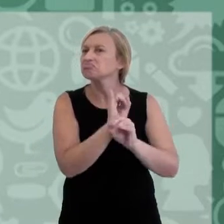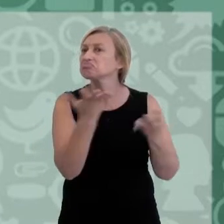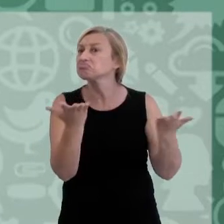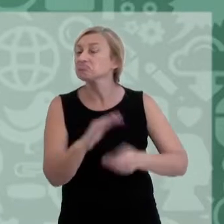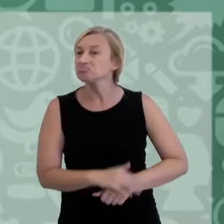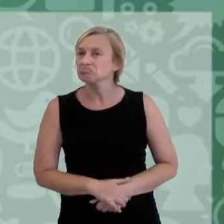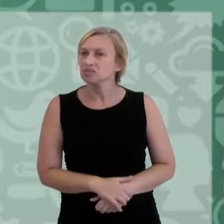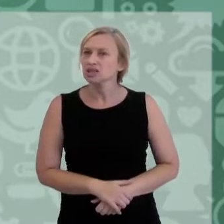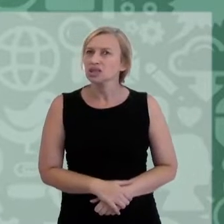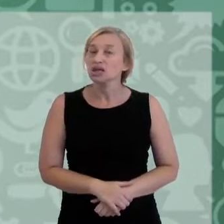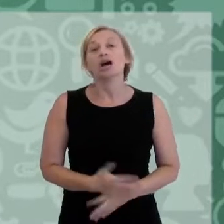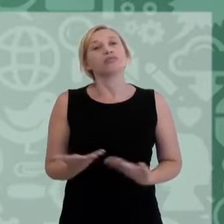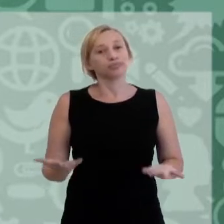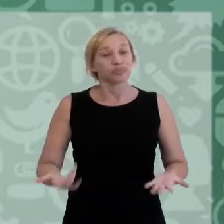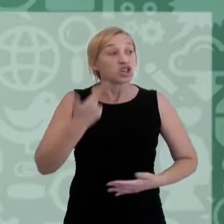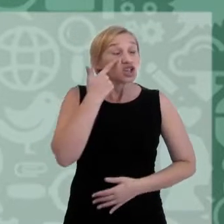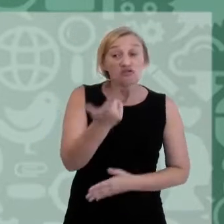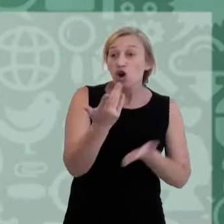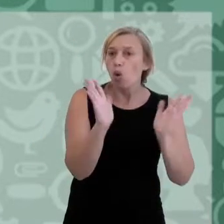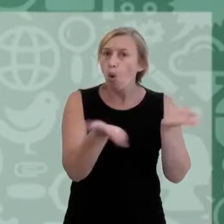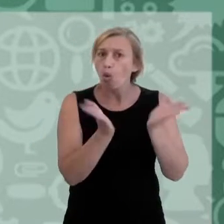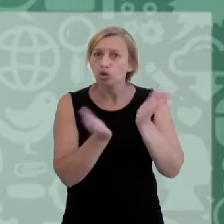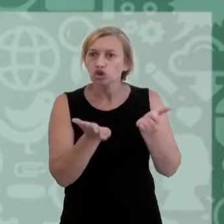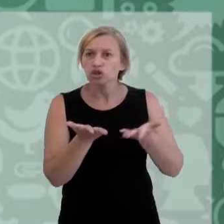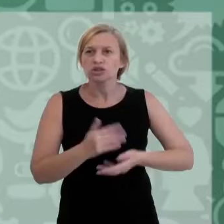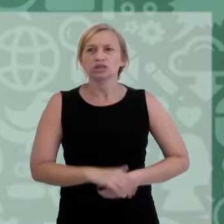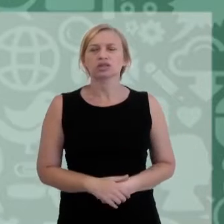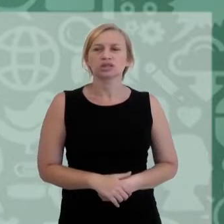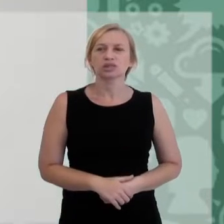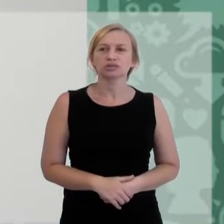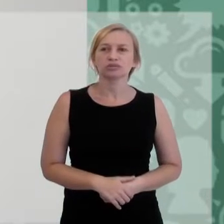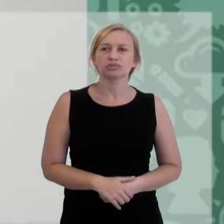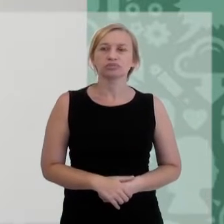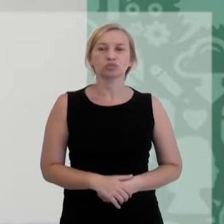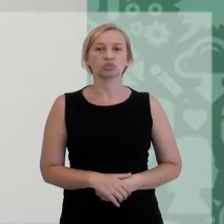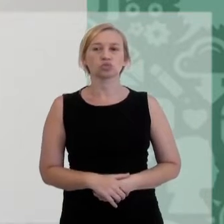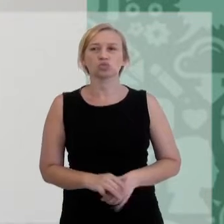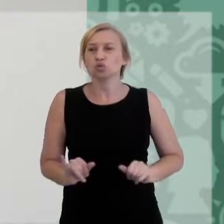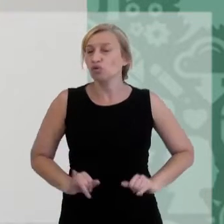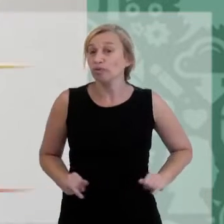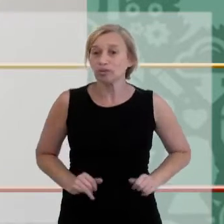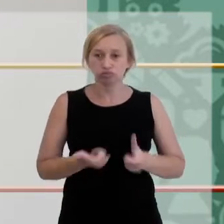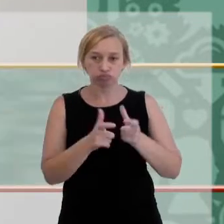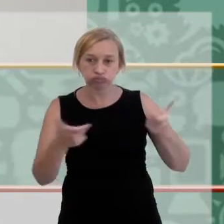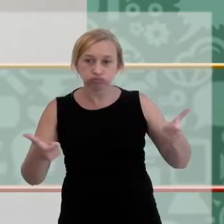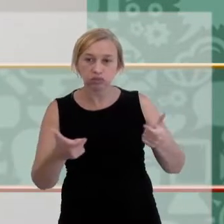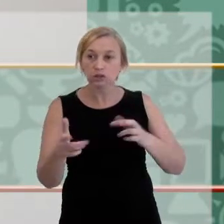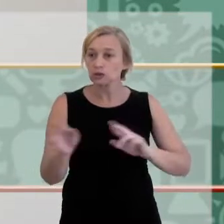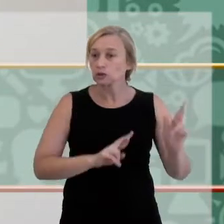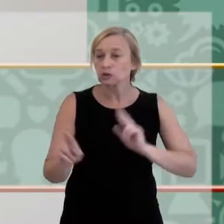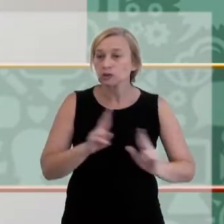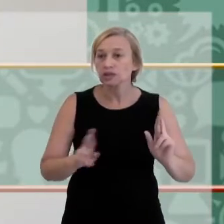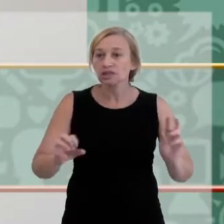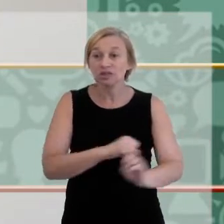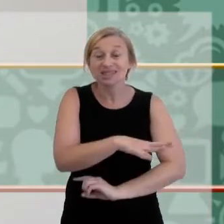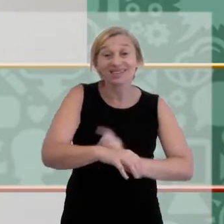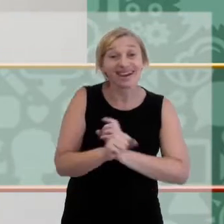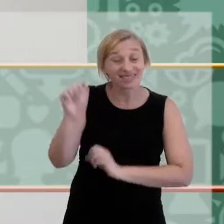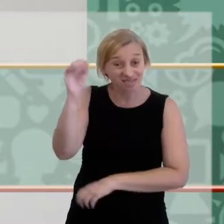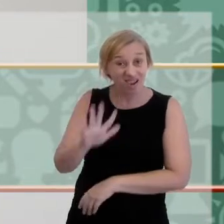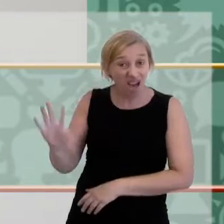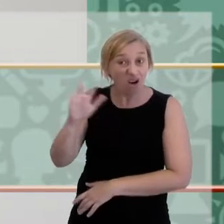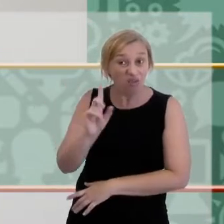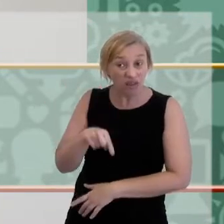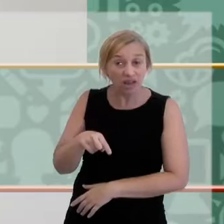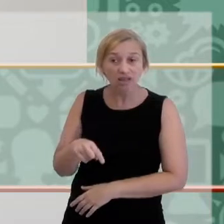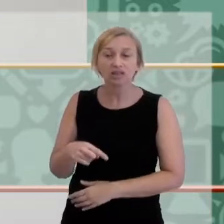internet? A gente vê hoje um sofrimento muito grande em relação à sociedade de um modo geral,